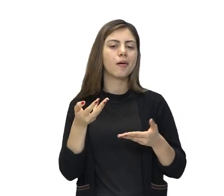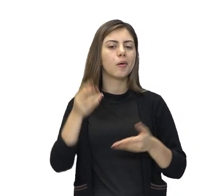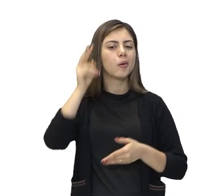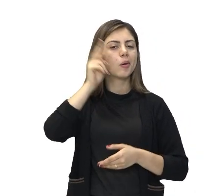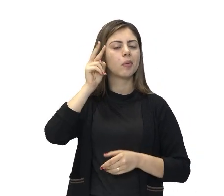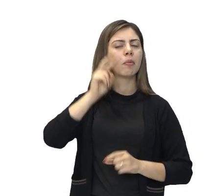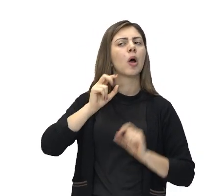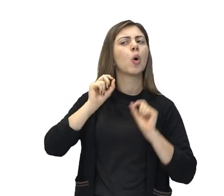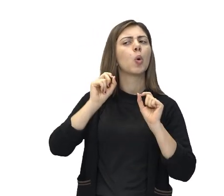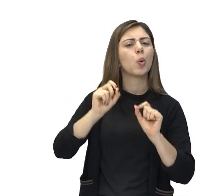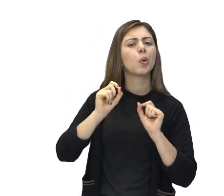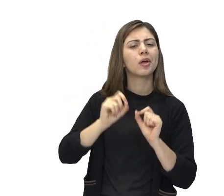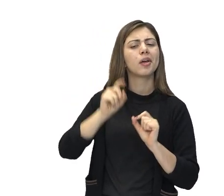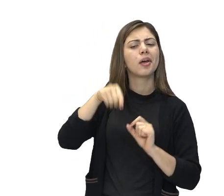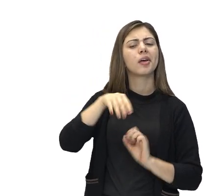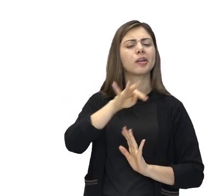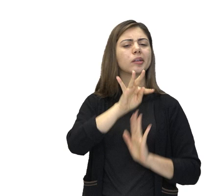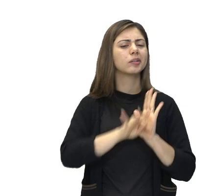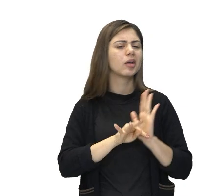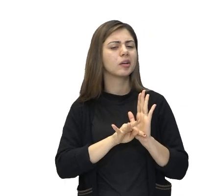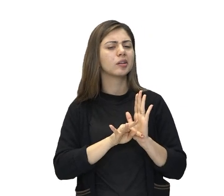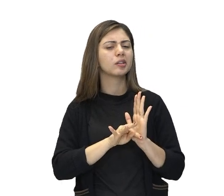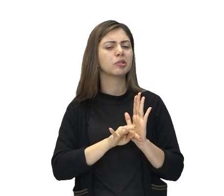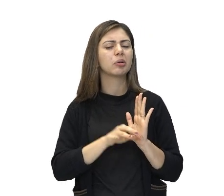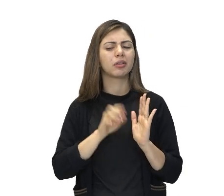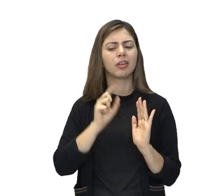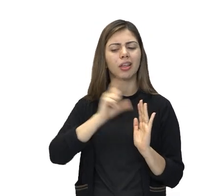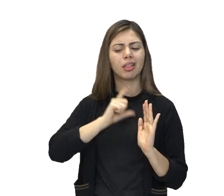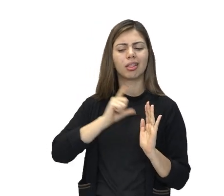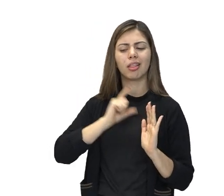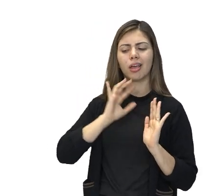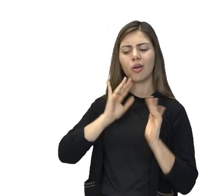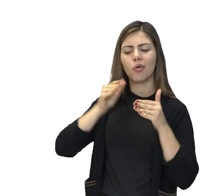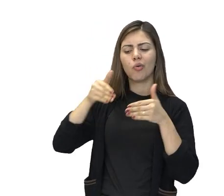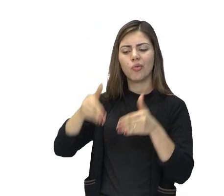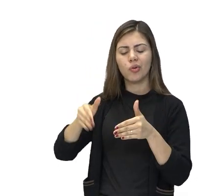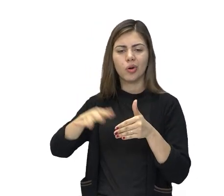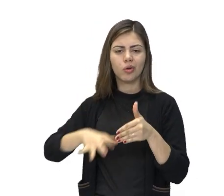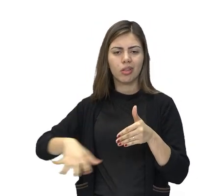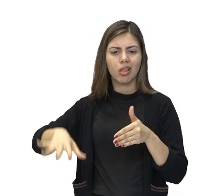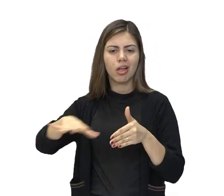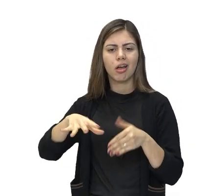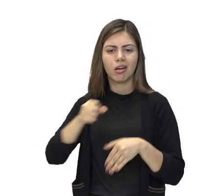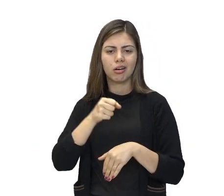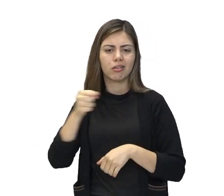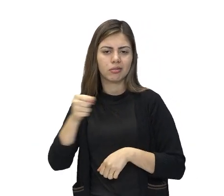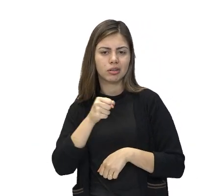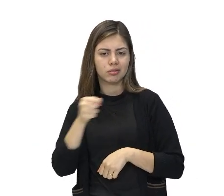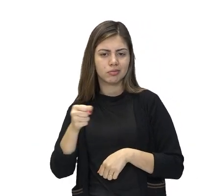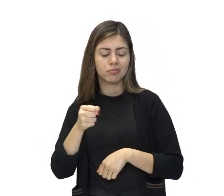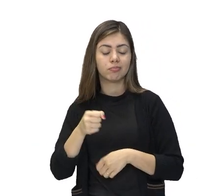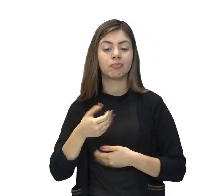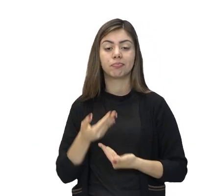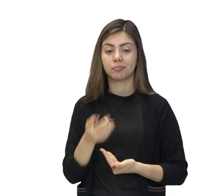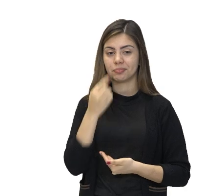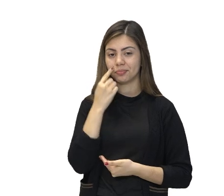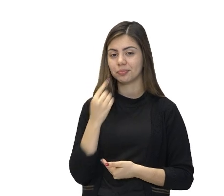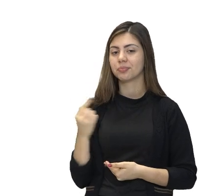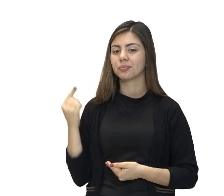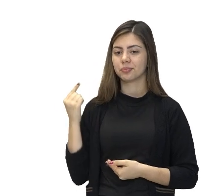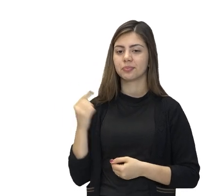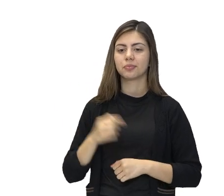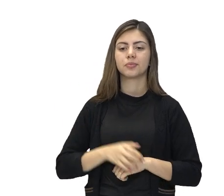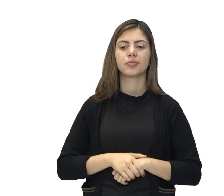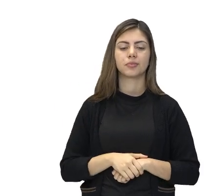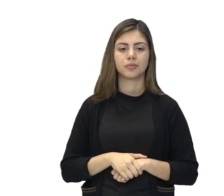que são estes textos, professora, que trabalham dentro deste campo jornalístico. Olhem só, acompanhem na cartela.